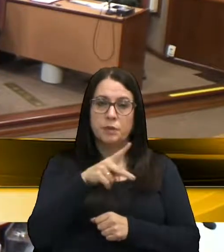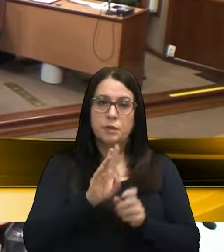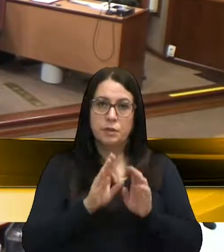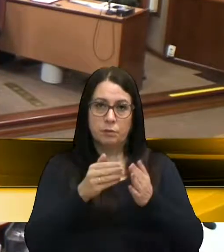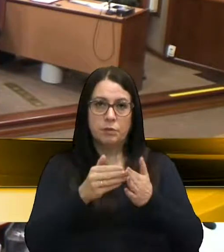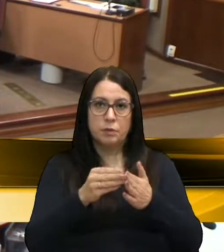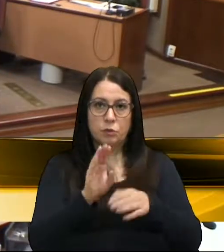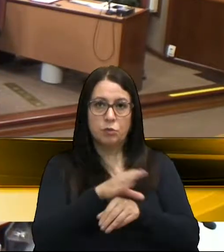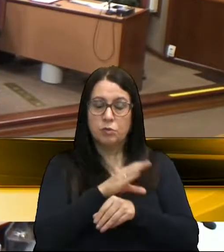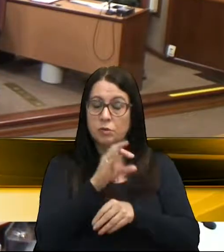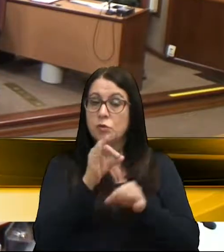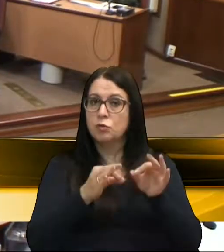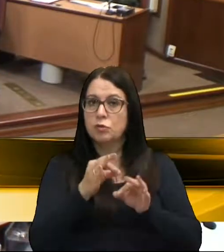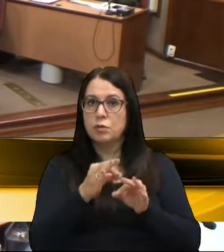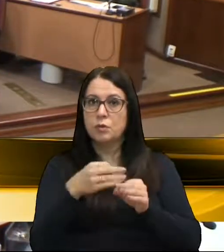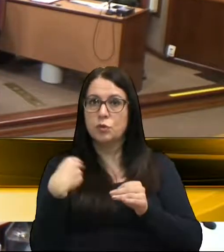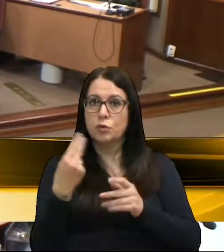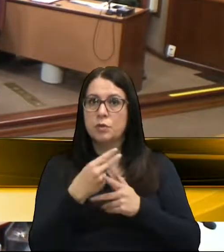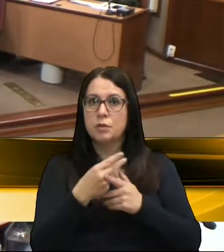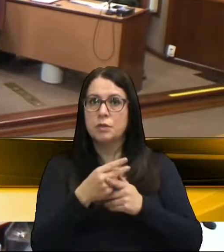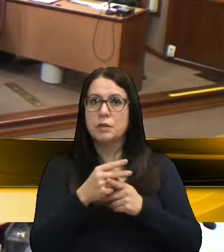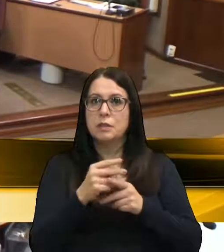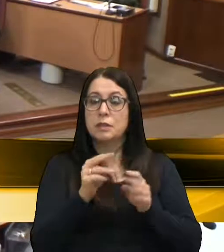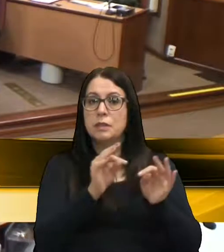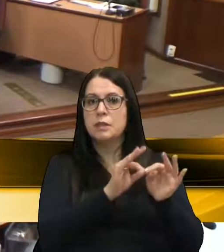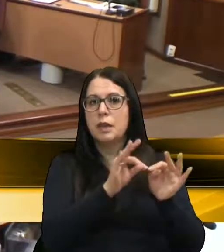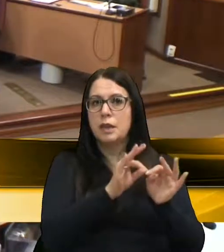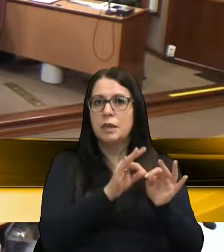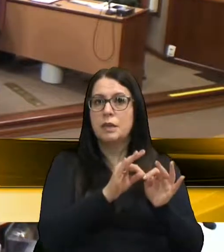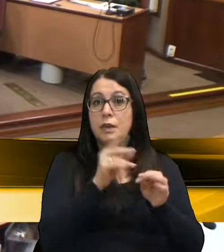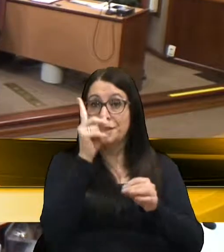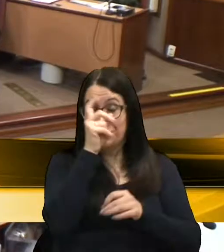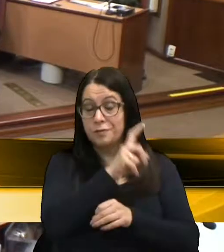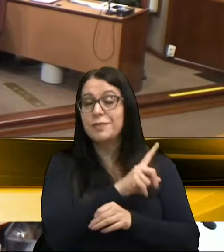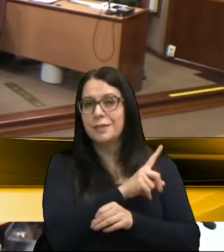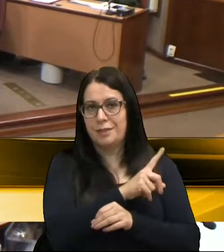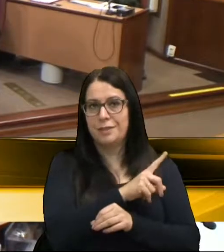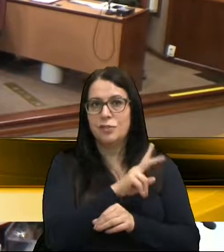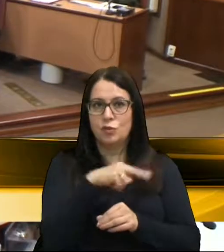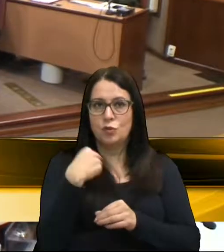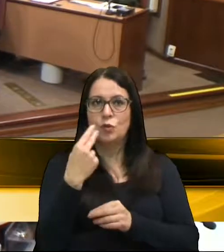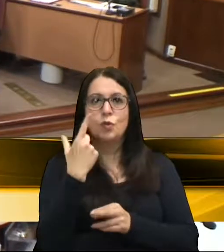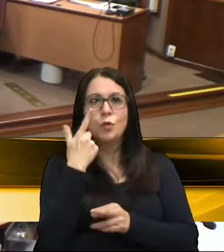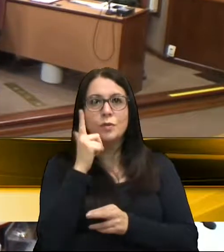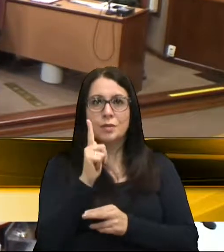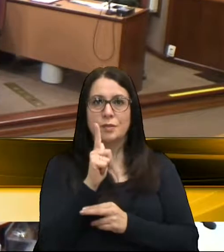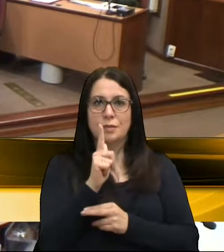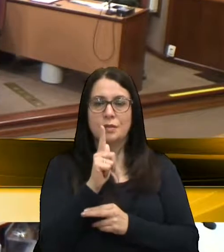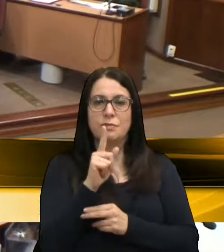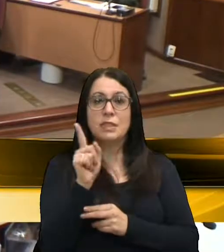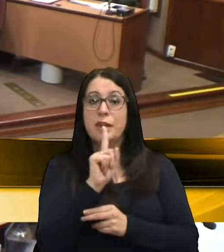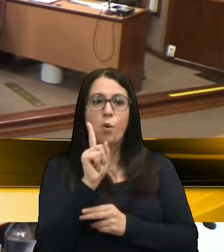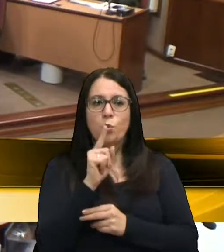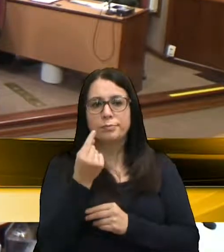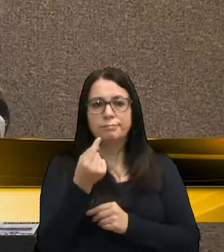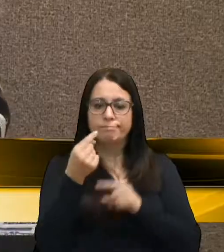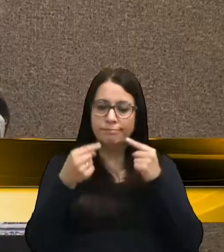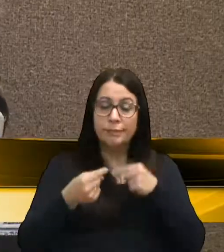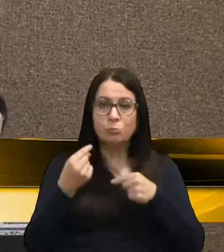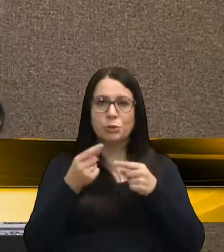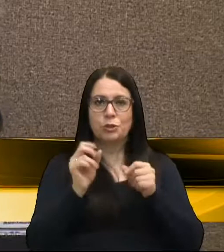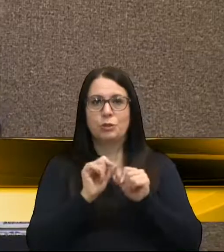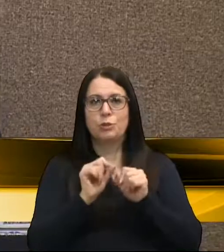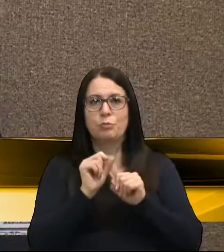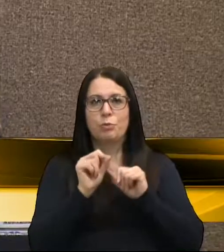Comissão de Constituição e Justiça, agora nós estamos discutindo a técnica, e muitas vezes é difícil nós conseguirmos não adentrar